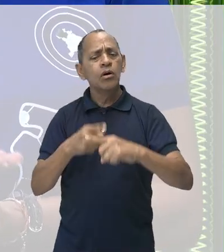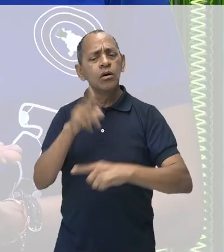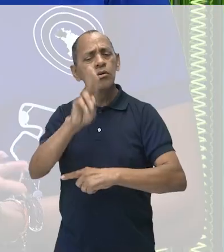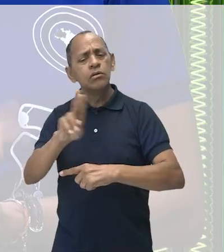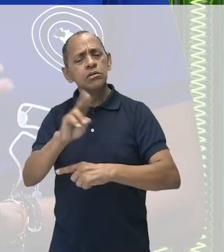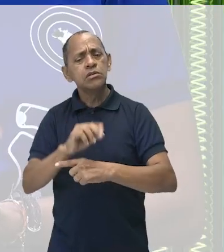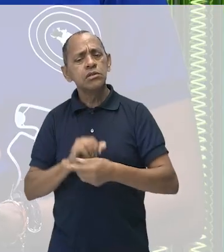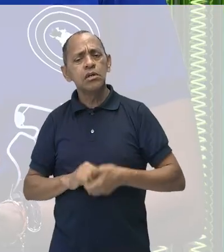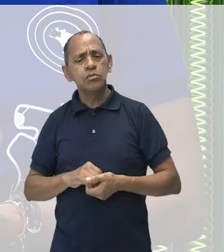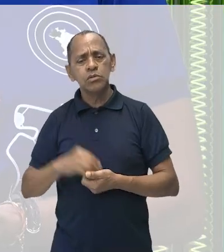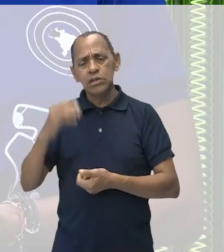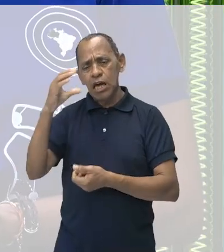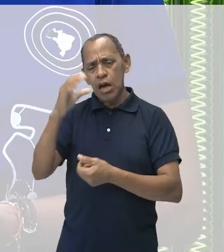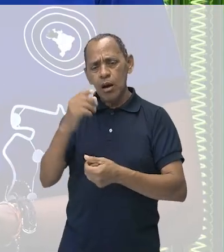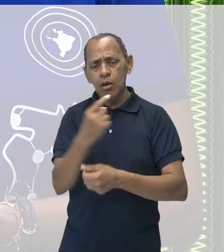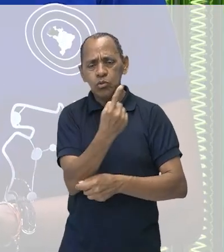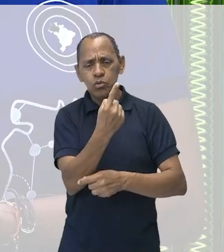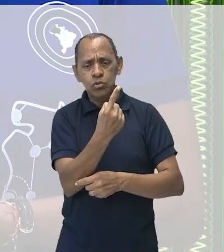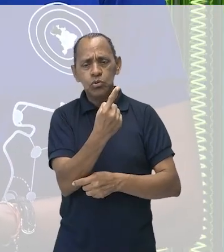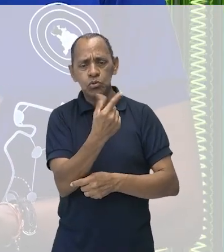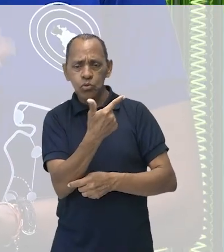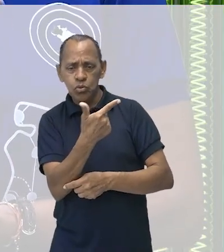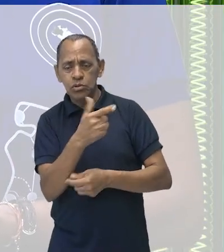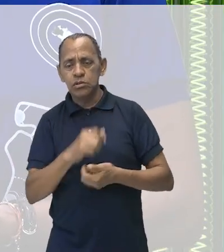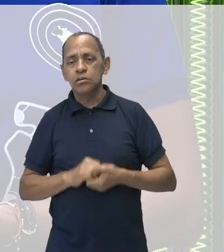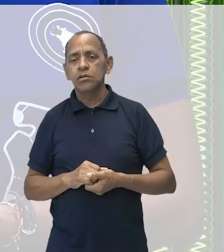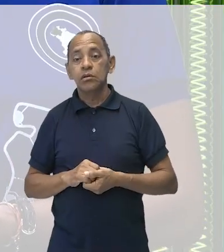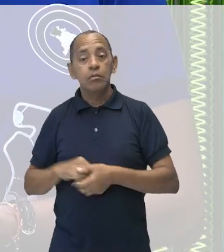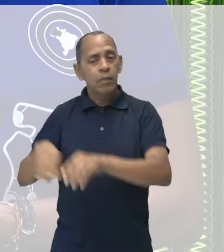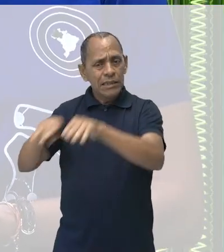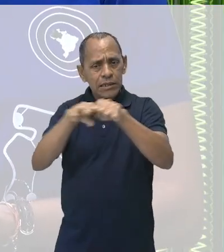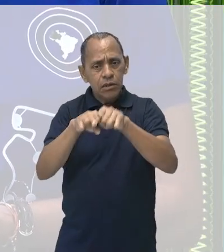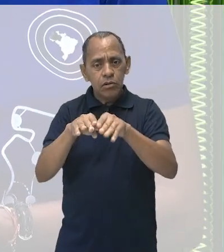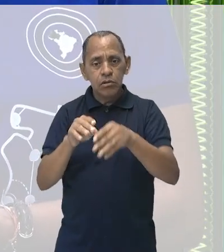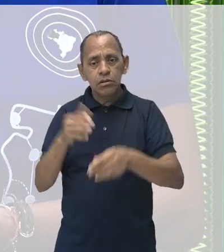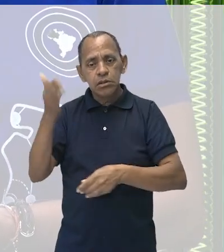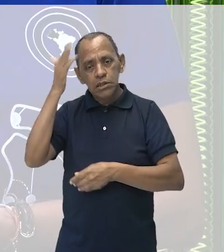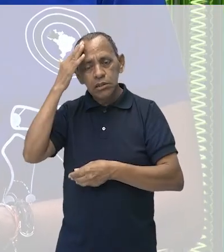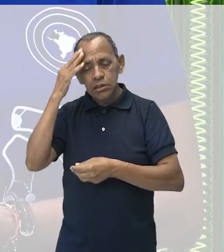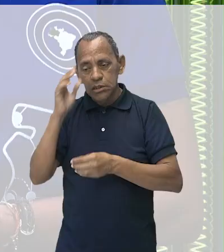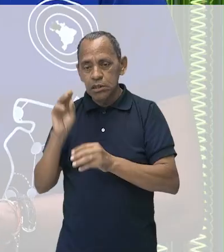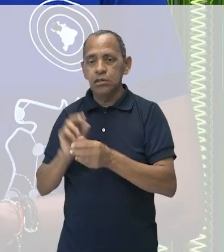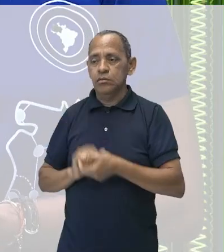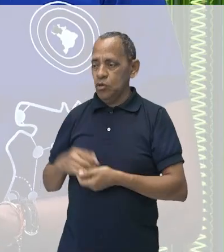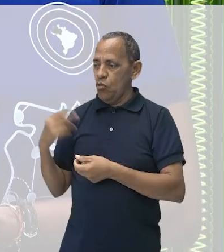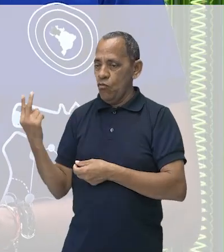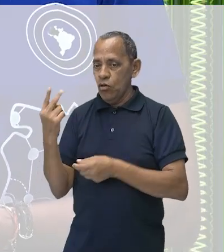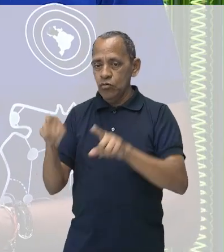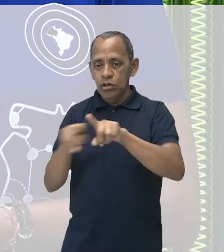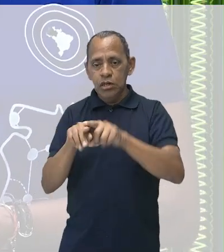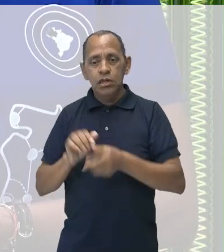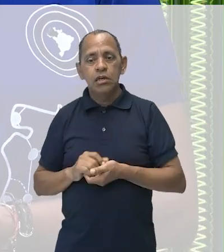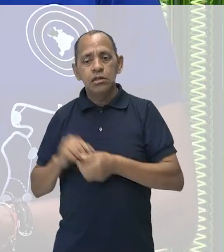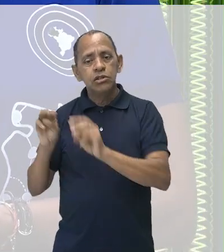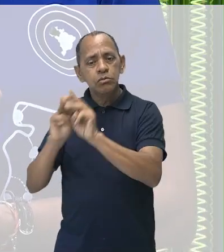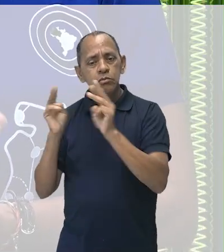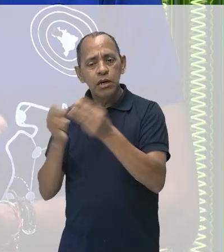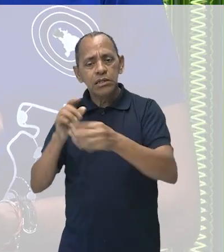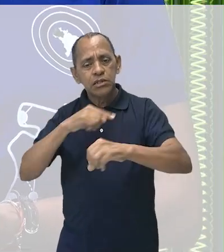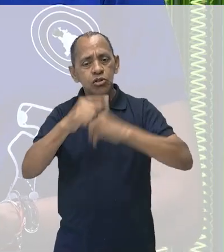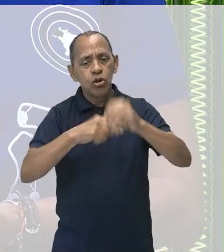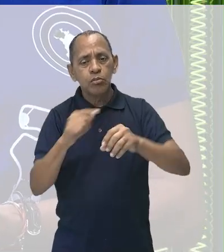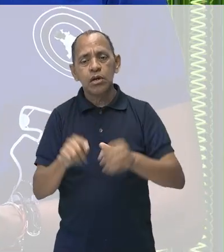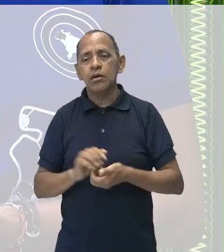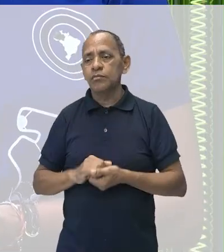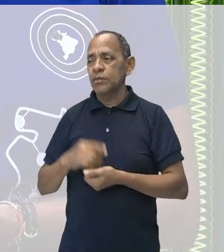carbono 12 como referência padrão para nós entendermos esse valor de massa atômica? O carbono 12, representado aí